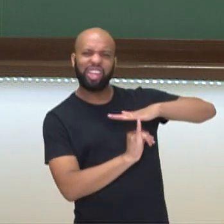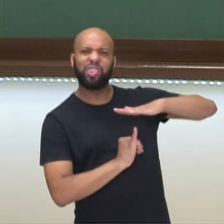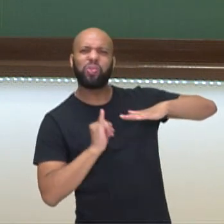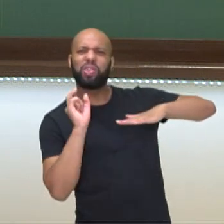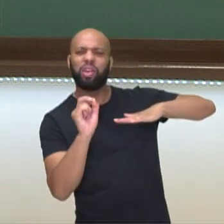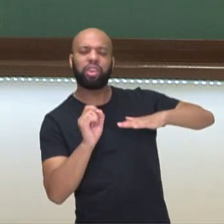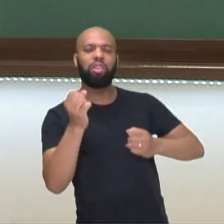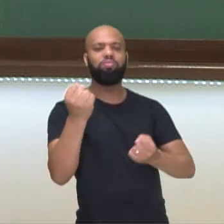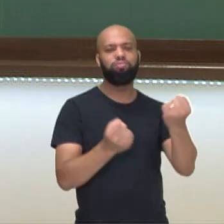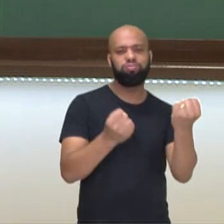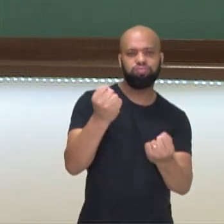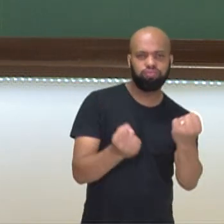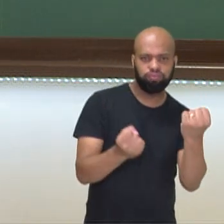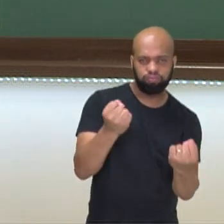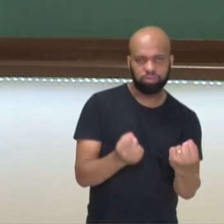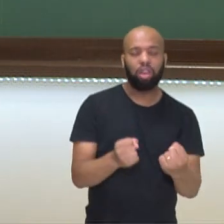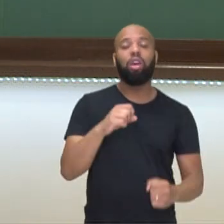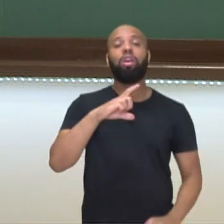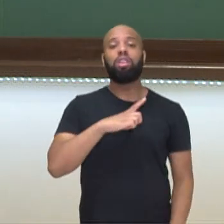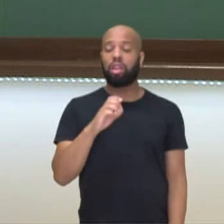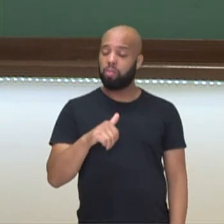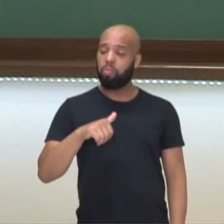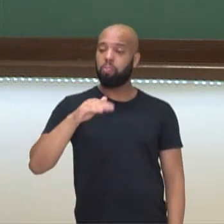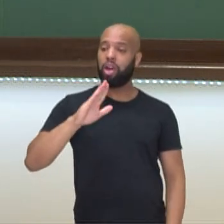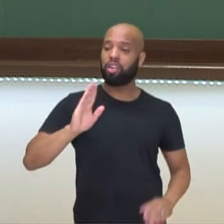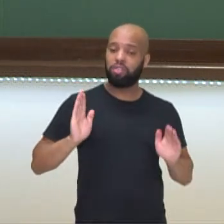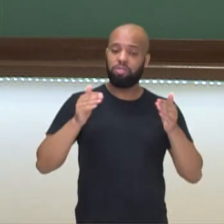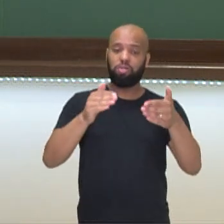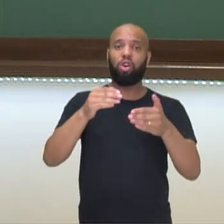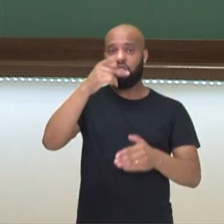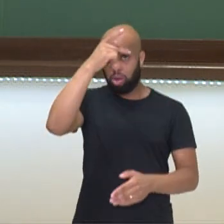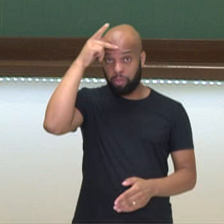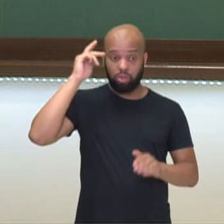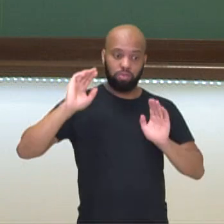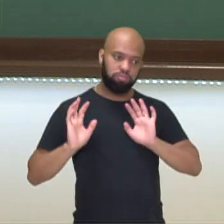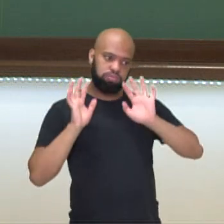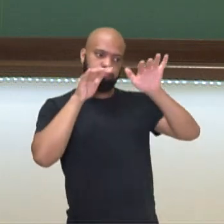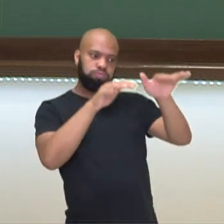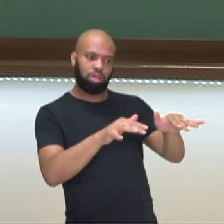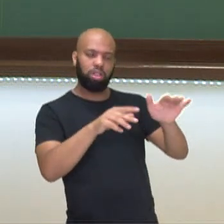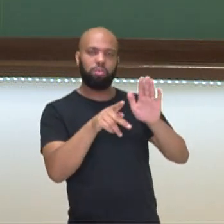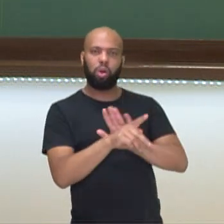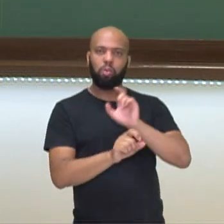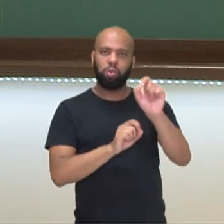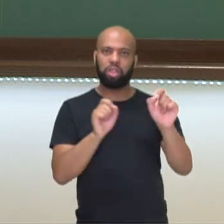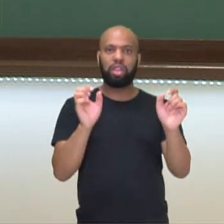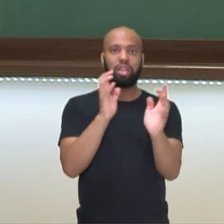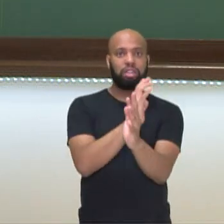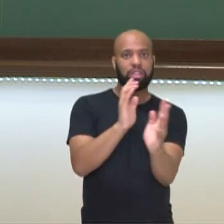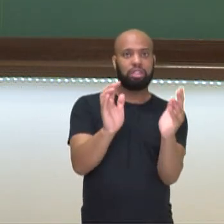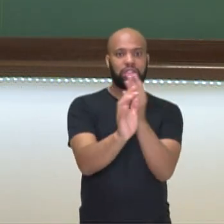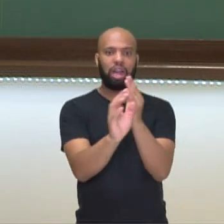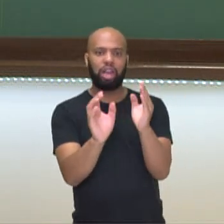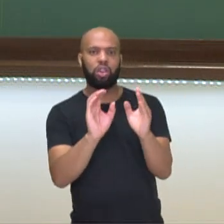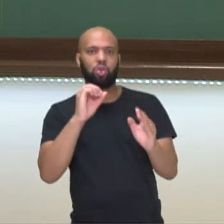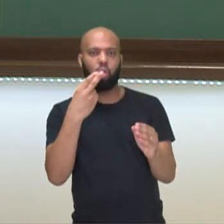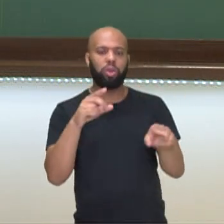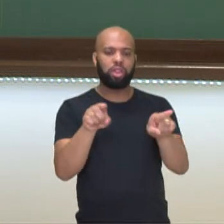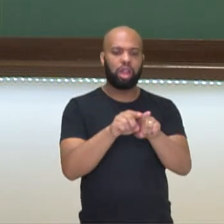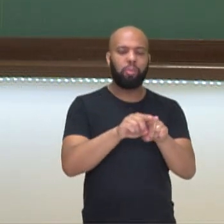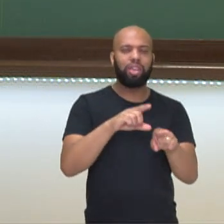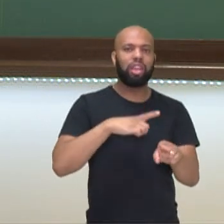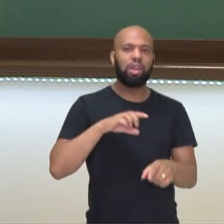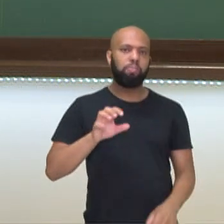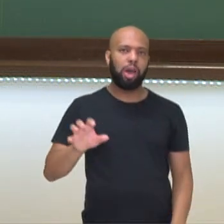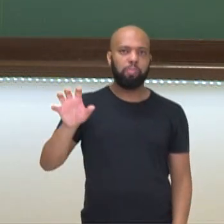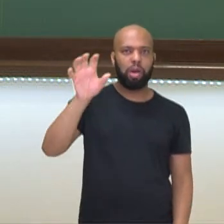que vão trazendo uma maior concentração de pessoas, principalmente para as regiões mais